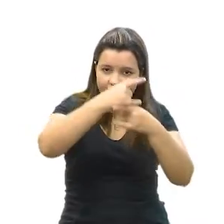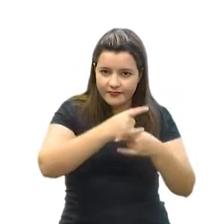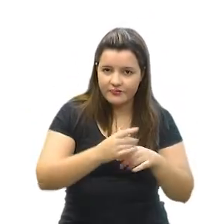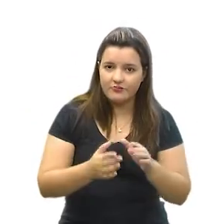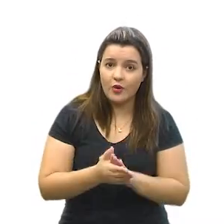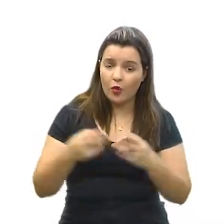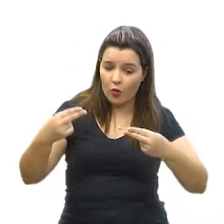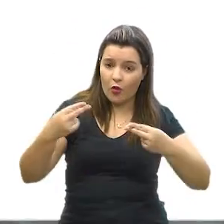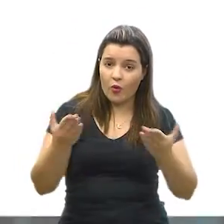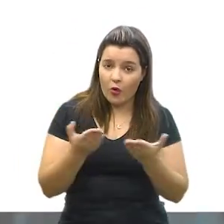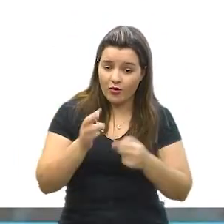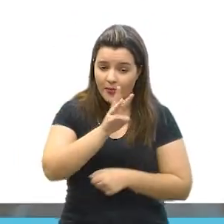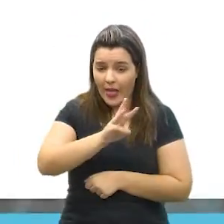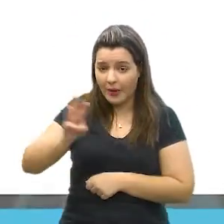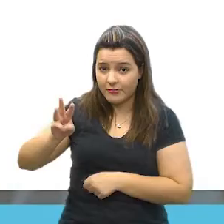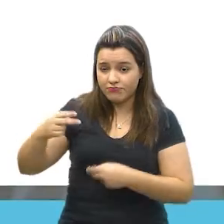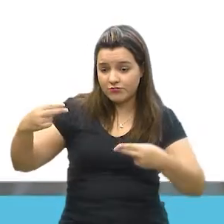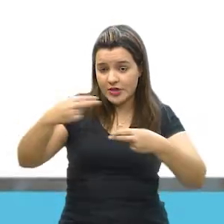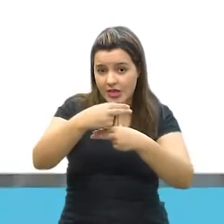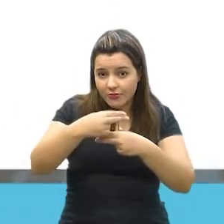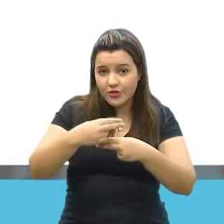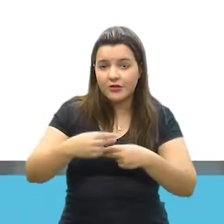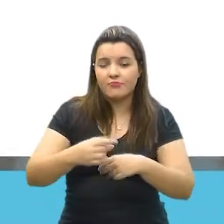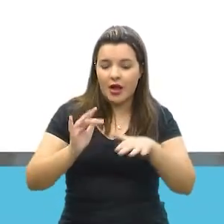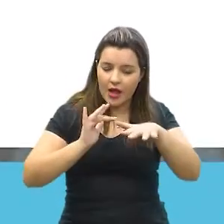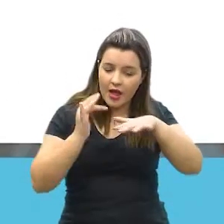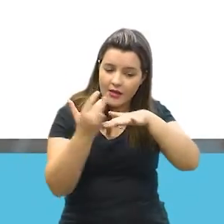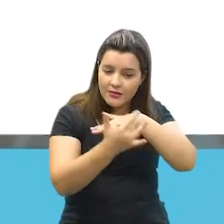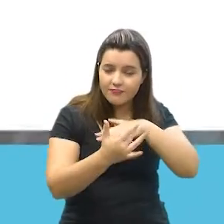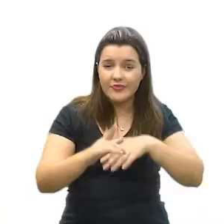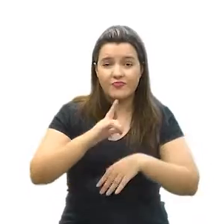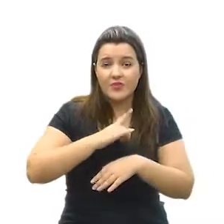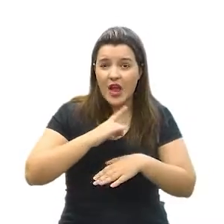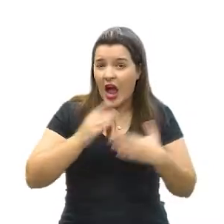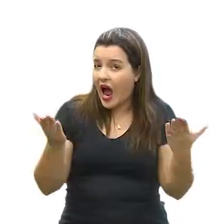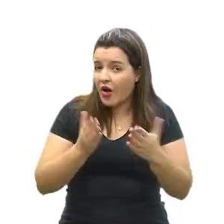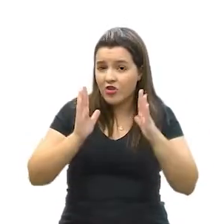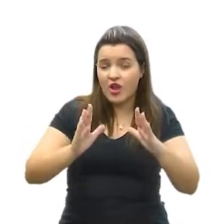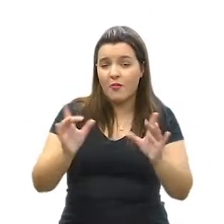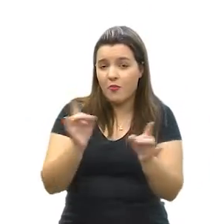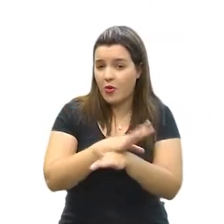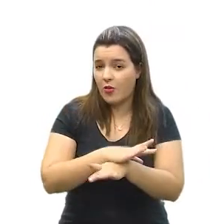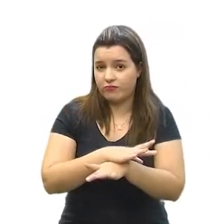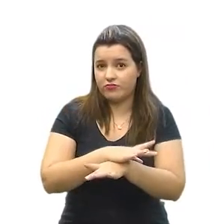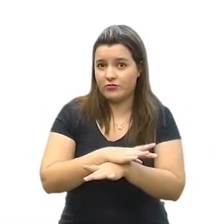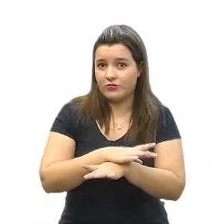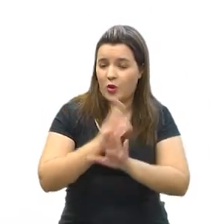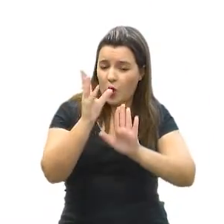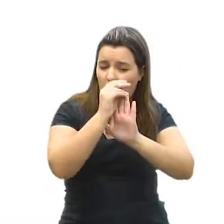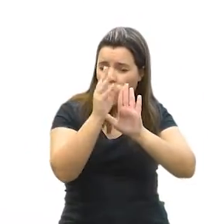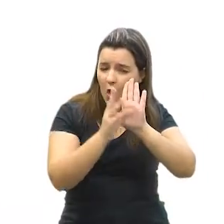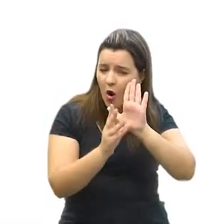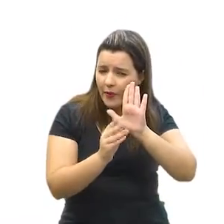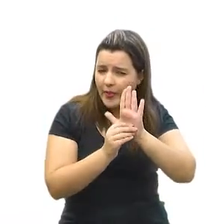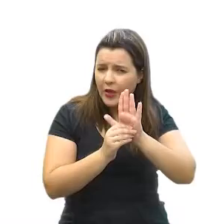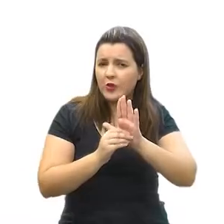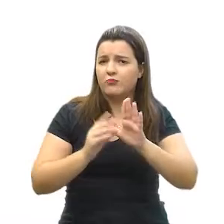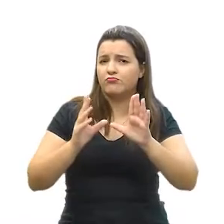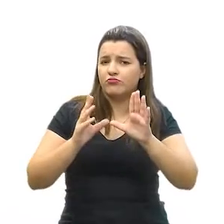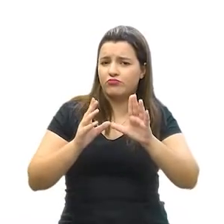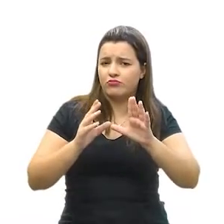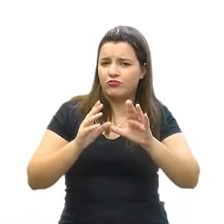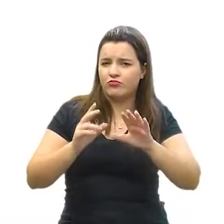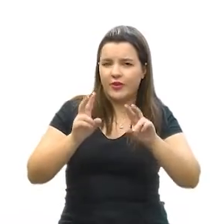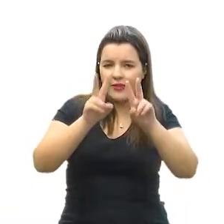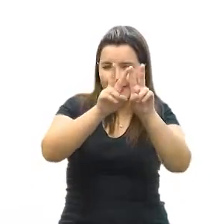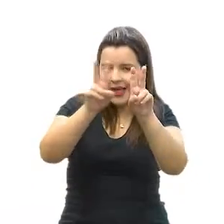do Sebrae, você pode ver lá que a gente tem um conteúdo digital assim em todos os formatos, né? Desde a pessoa estudar sozinha,